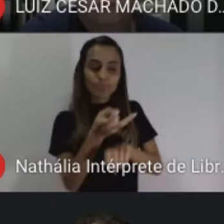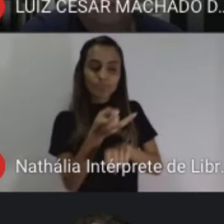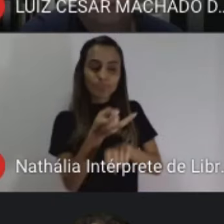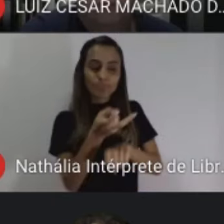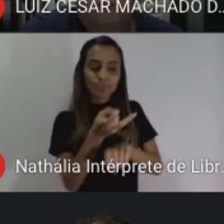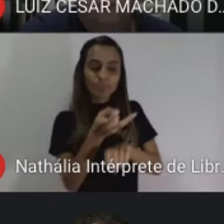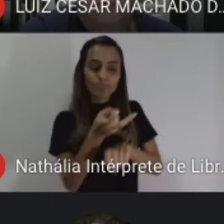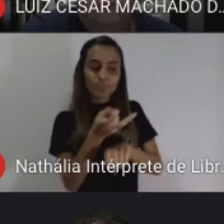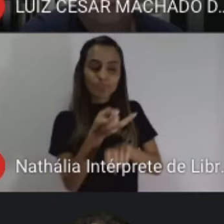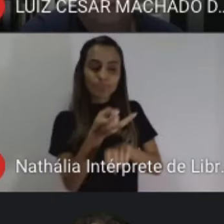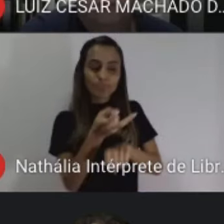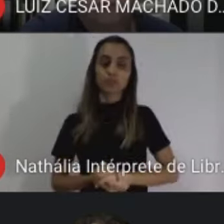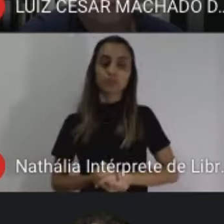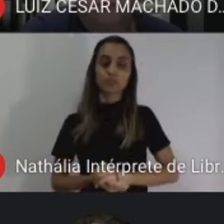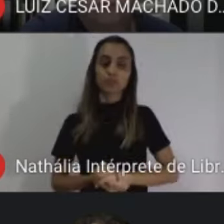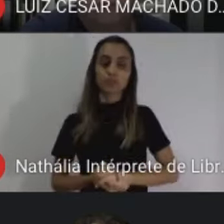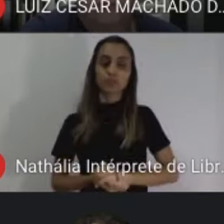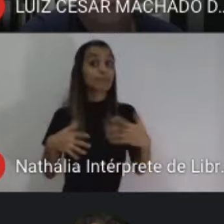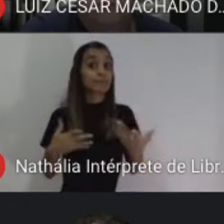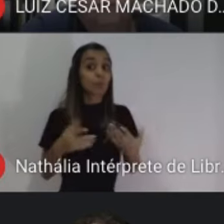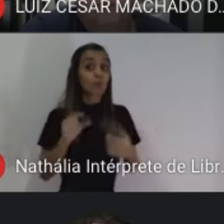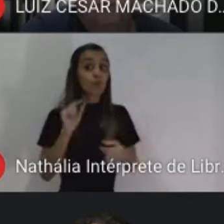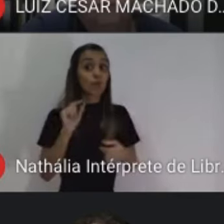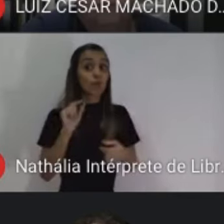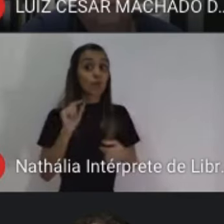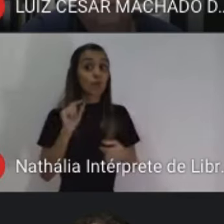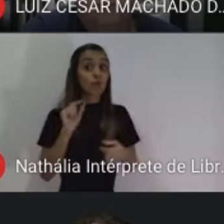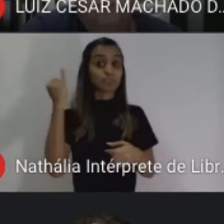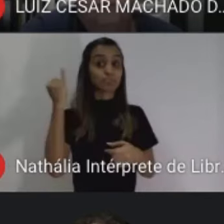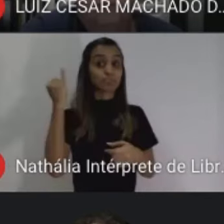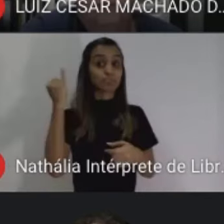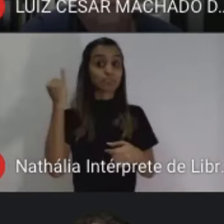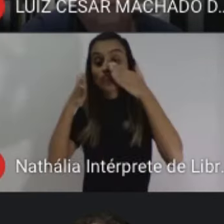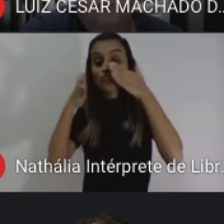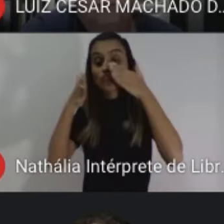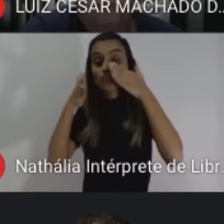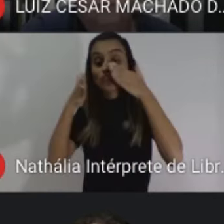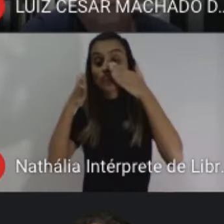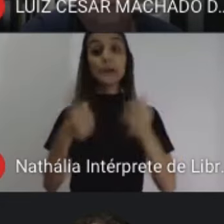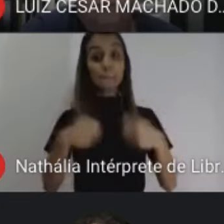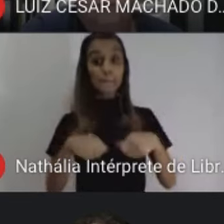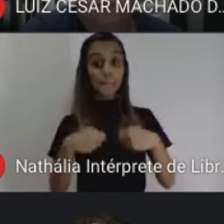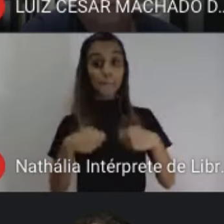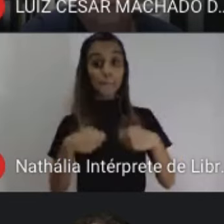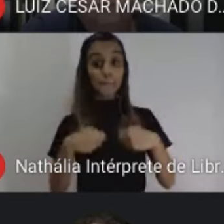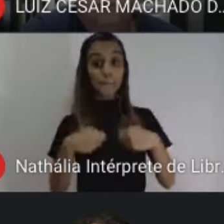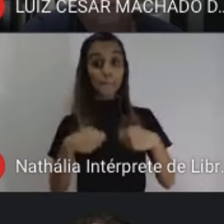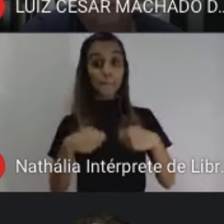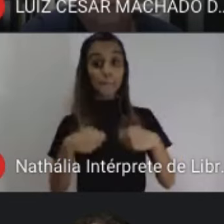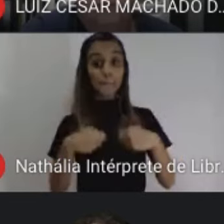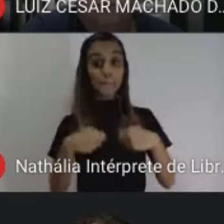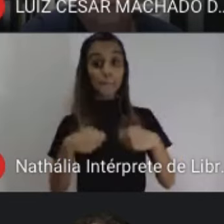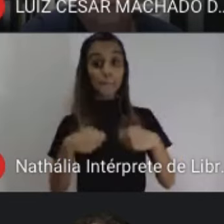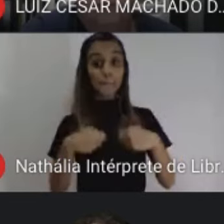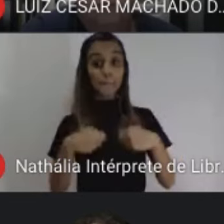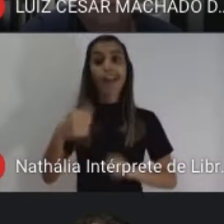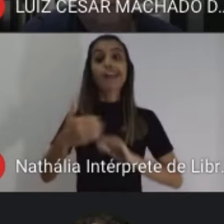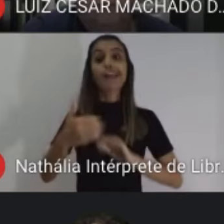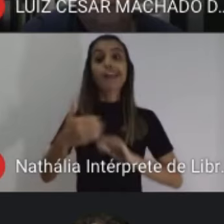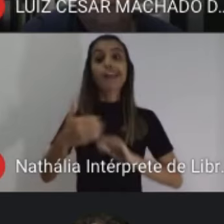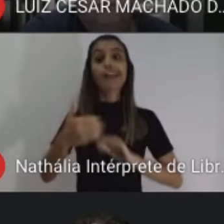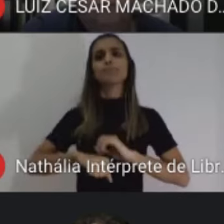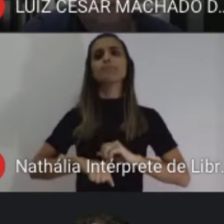é justamente, primeiro, tá? Entender se é crime, ou seja, se aquilo ali